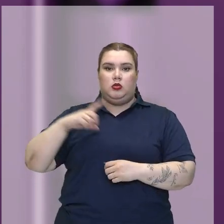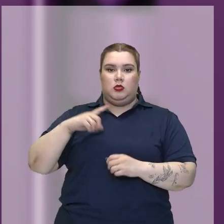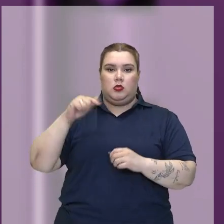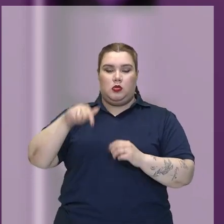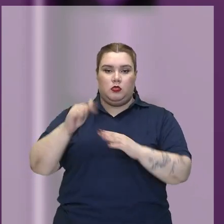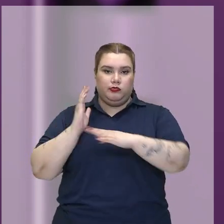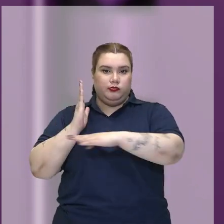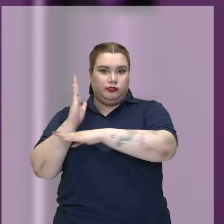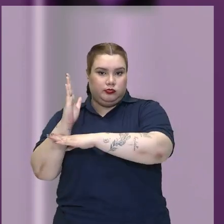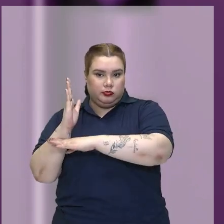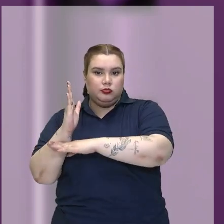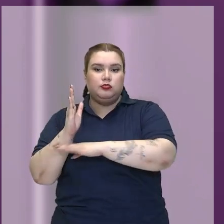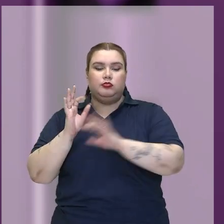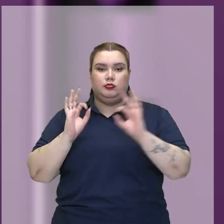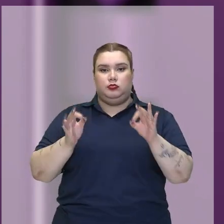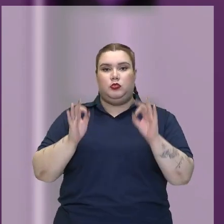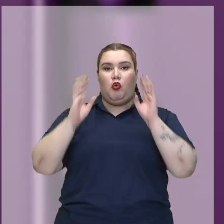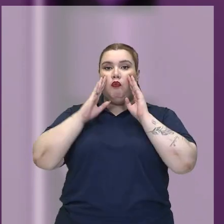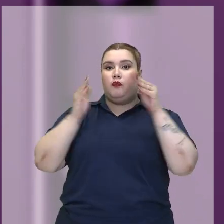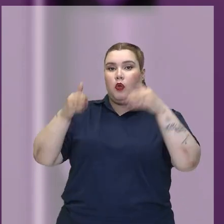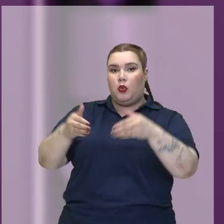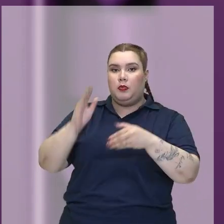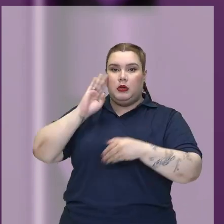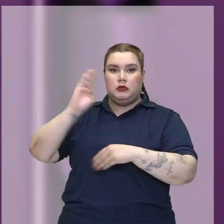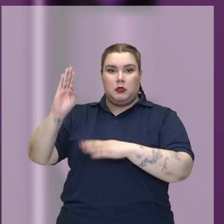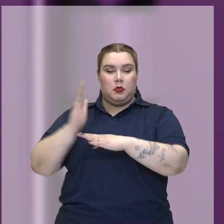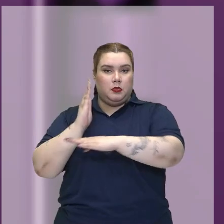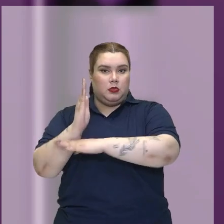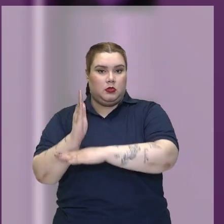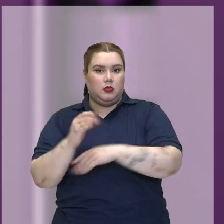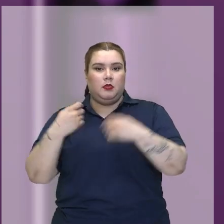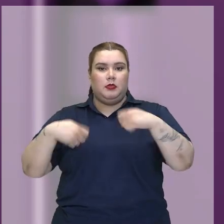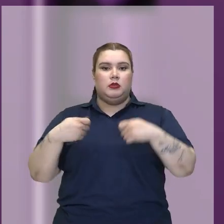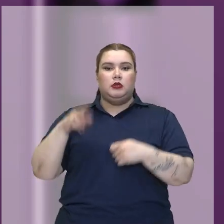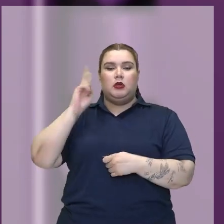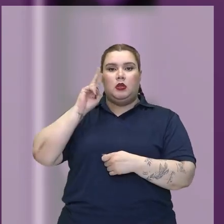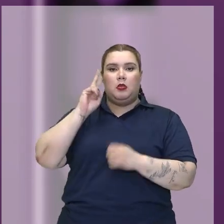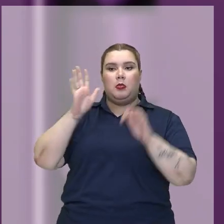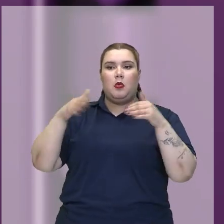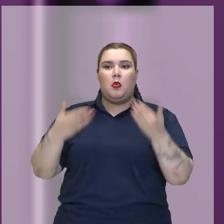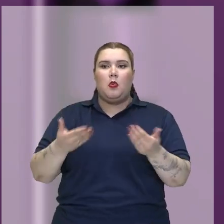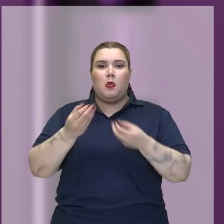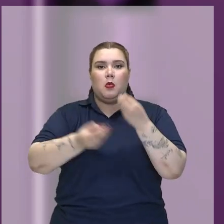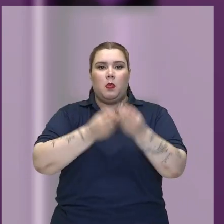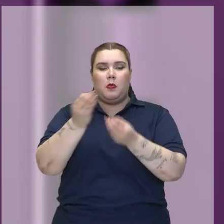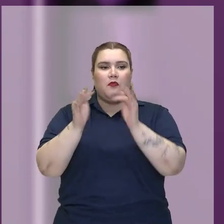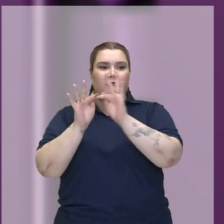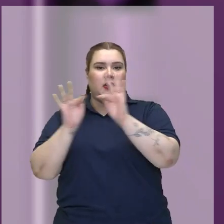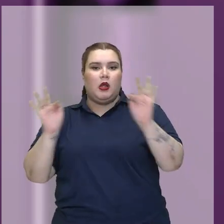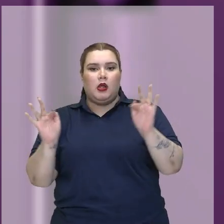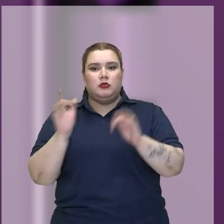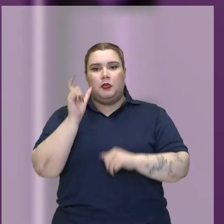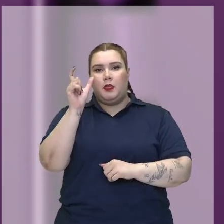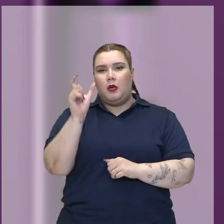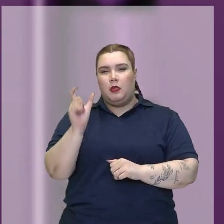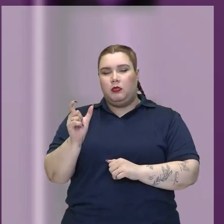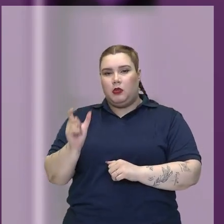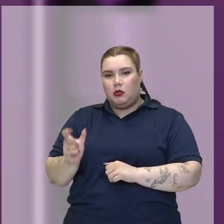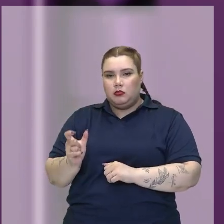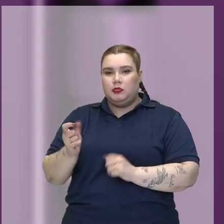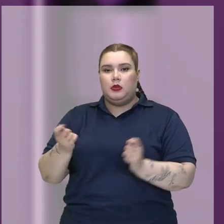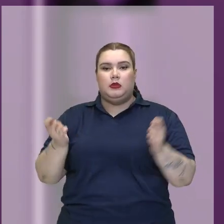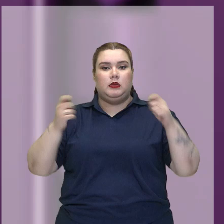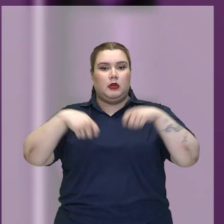plano cartesiano, tá? Então a gente precisa lembrar como é que a gente nomeia, né? Como é que é a nomenclatura, para a gente